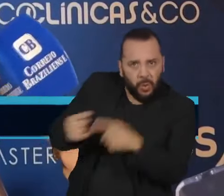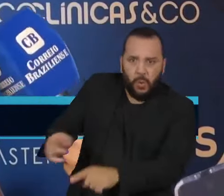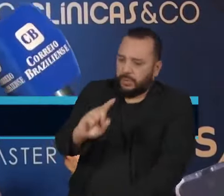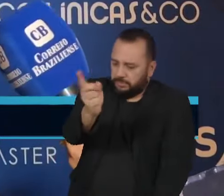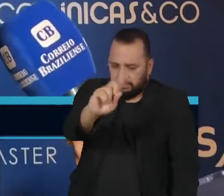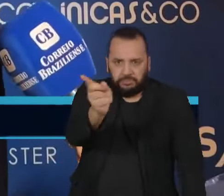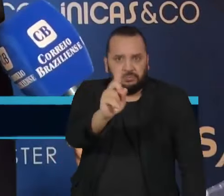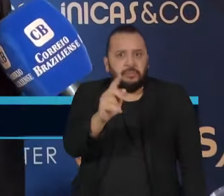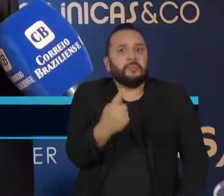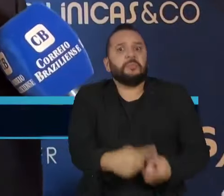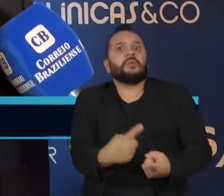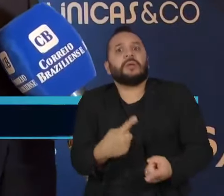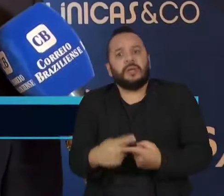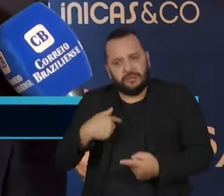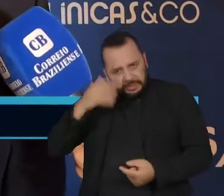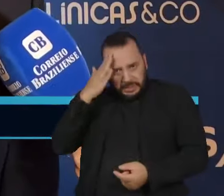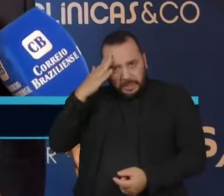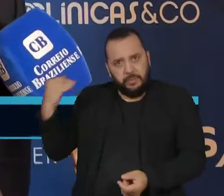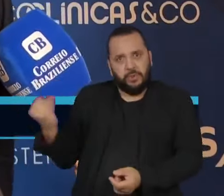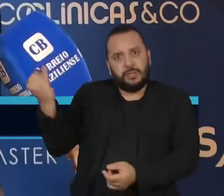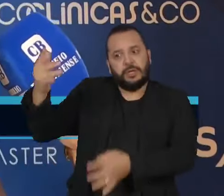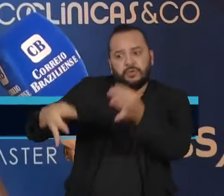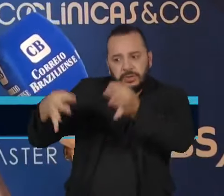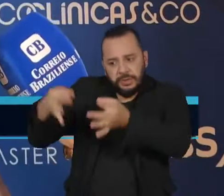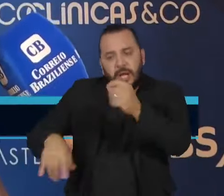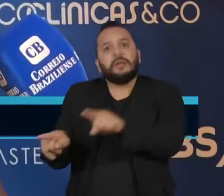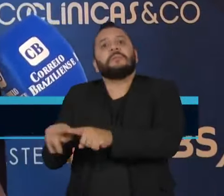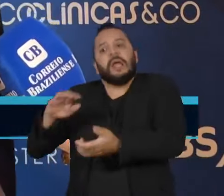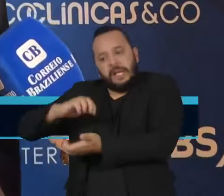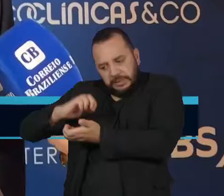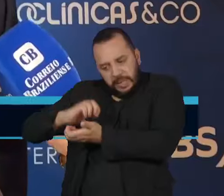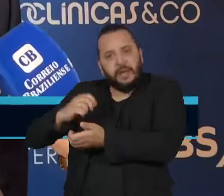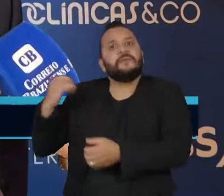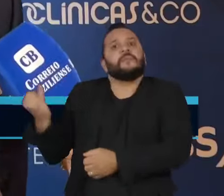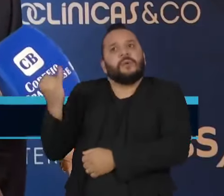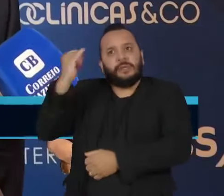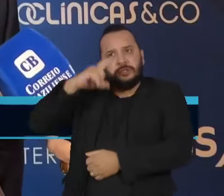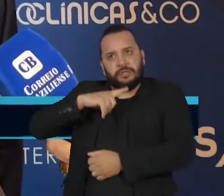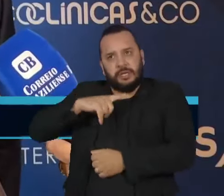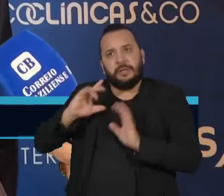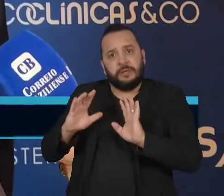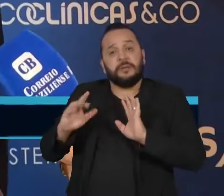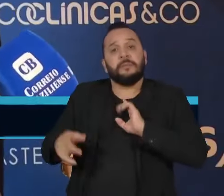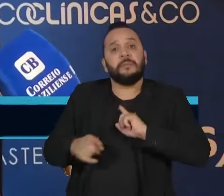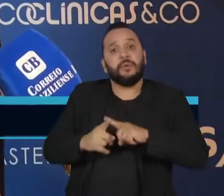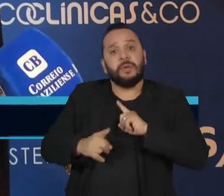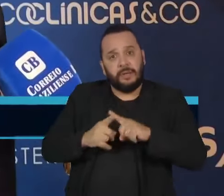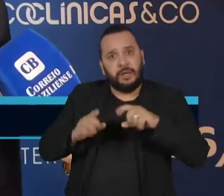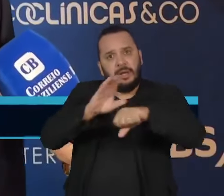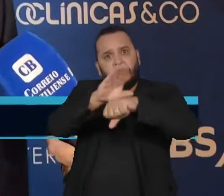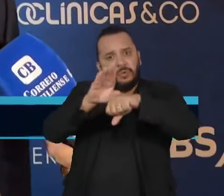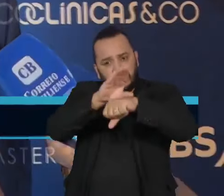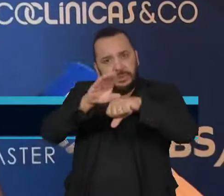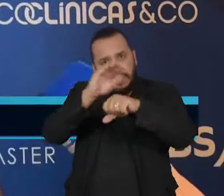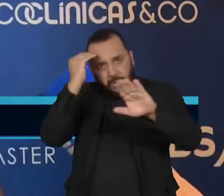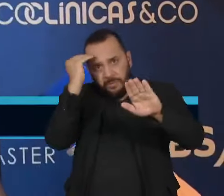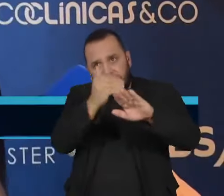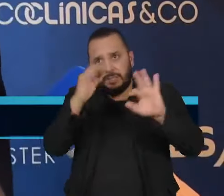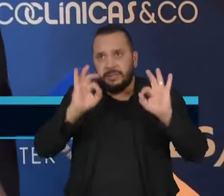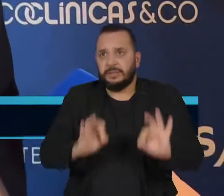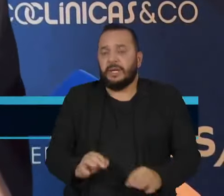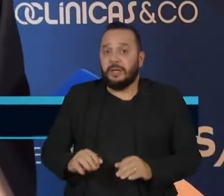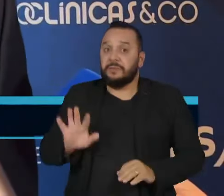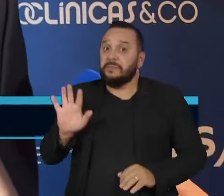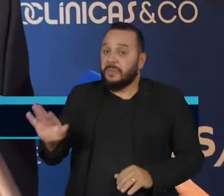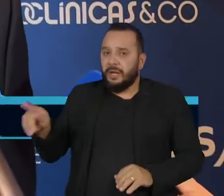plena noção da importância do Poder Judiciário, da importância do Supremo Tribunal Federal, inclusive na consolidação da nossa democracia. E a força do